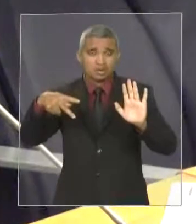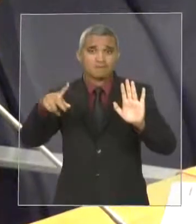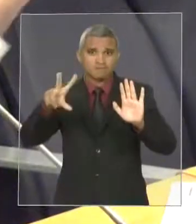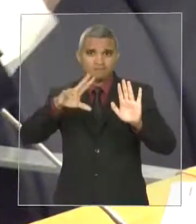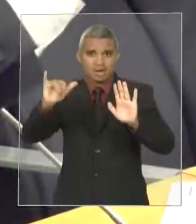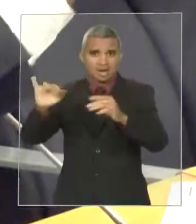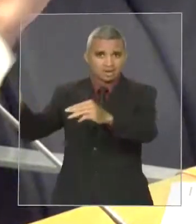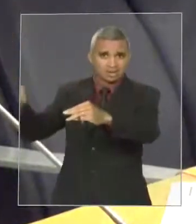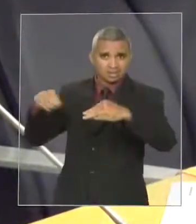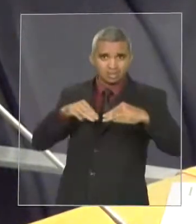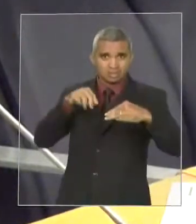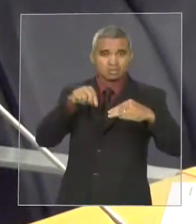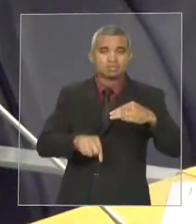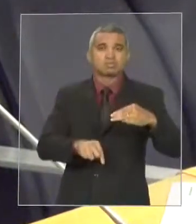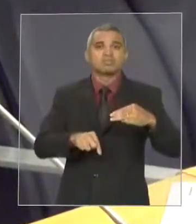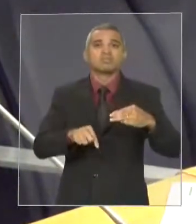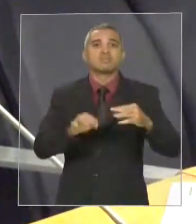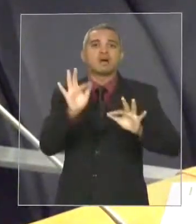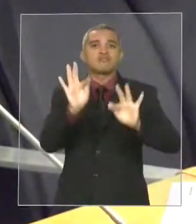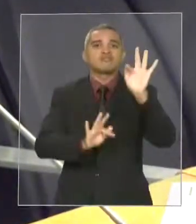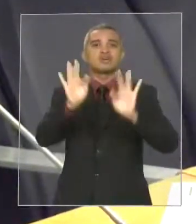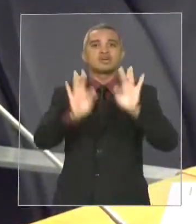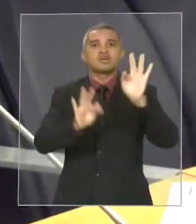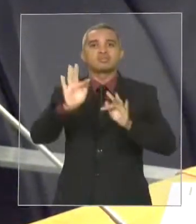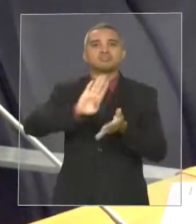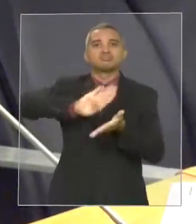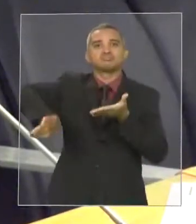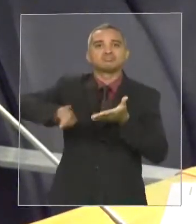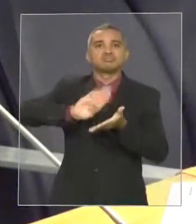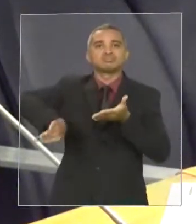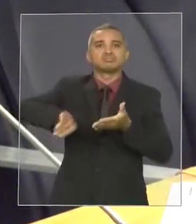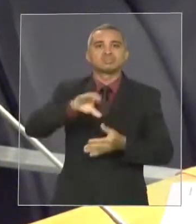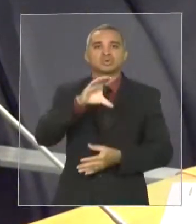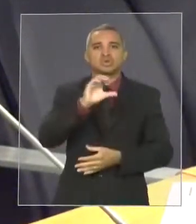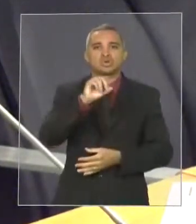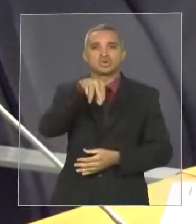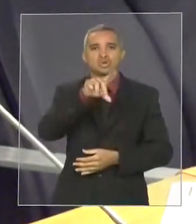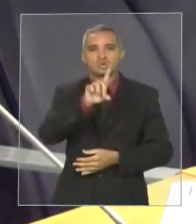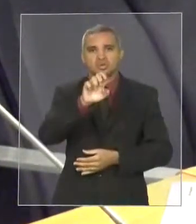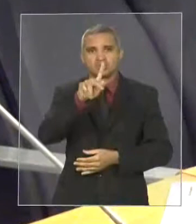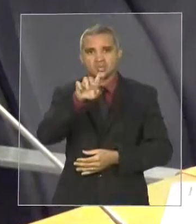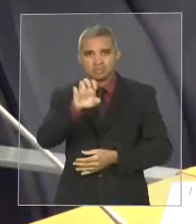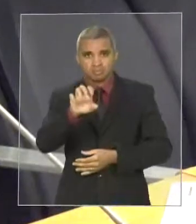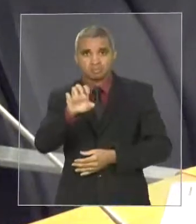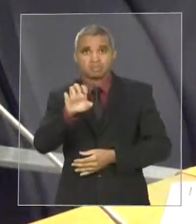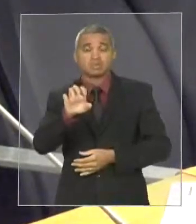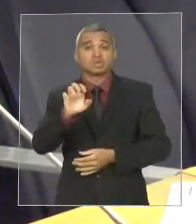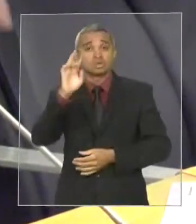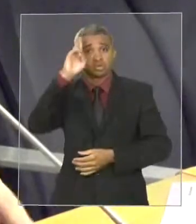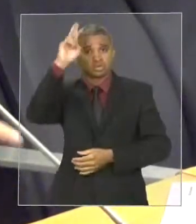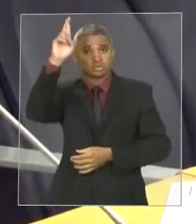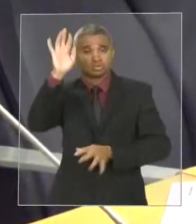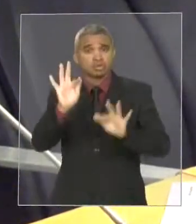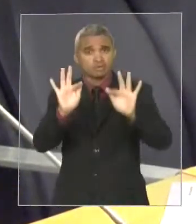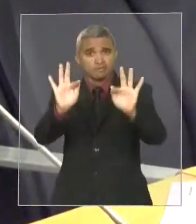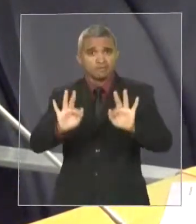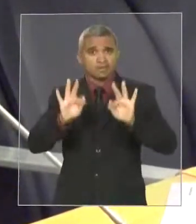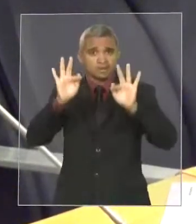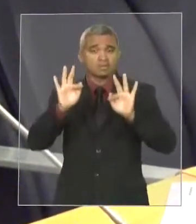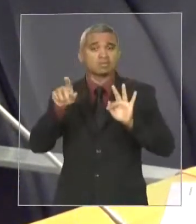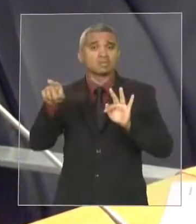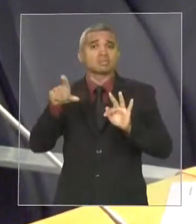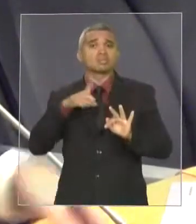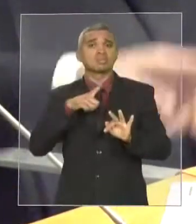CONDEP, não passou pelo Conselho Empresarial, e lá estava um diretor da FIEMA na reunião da Comissão de Constituição e Justiça, pedindo para que a FIEMA